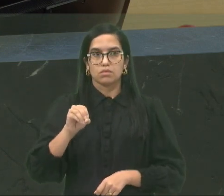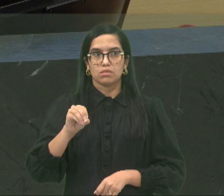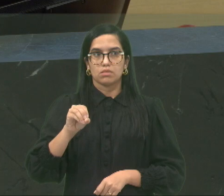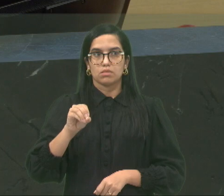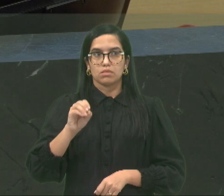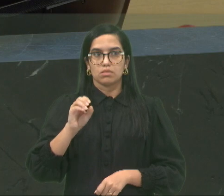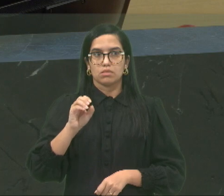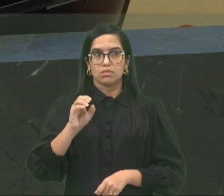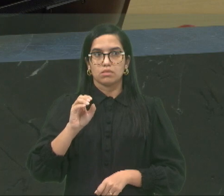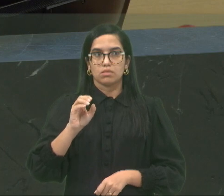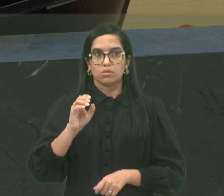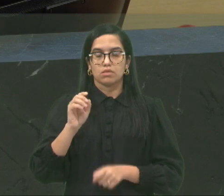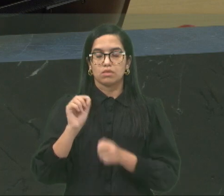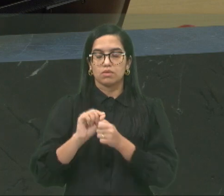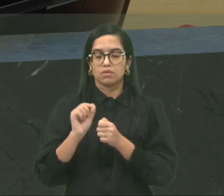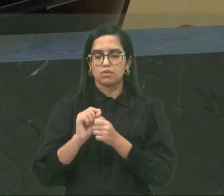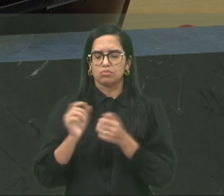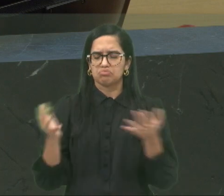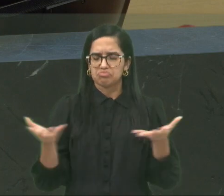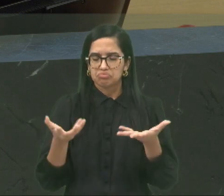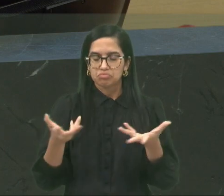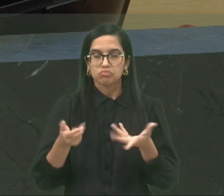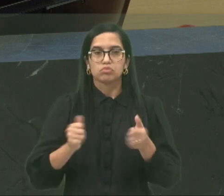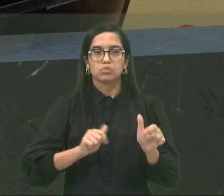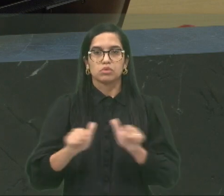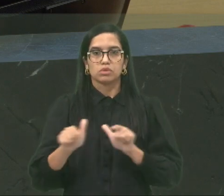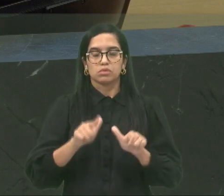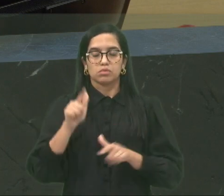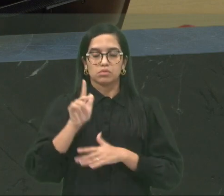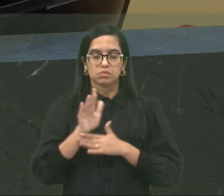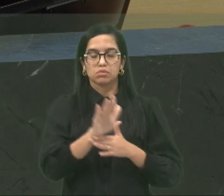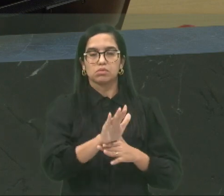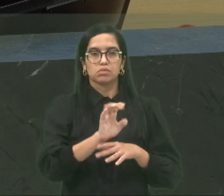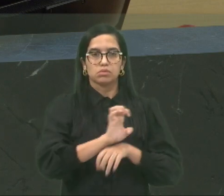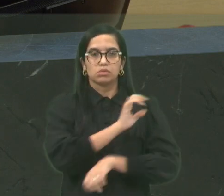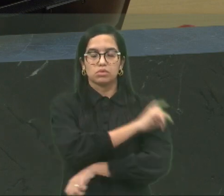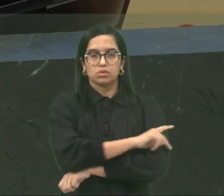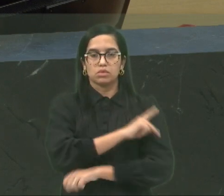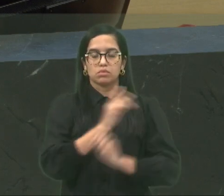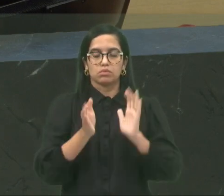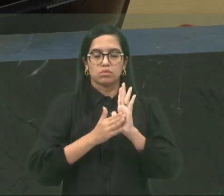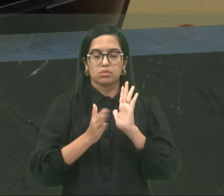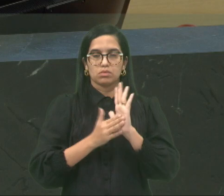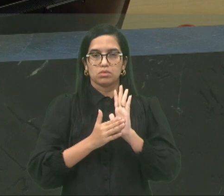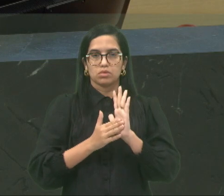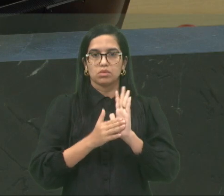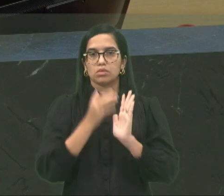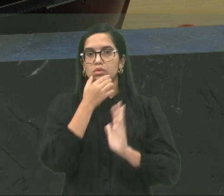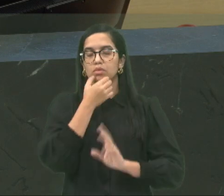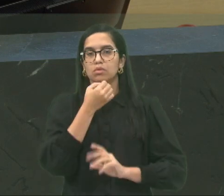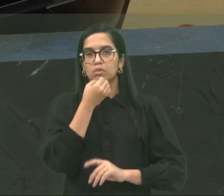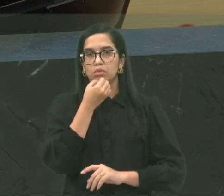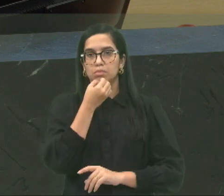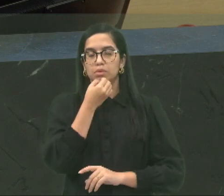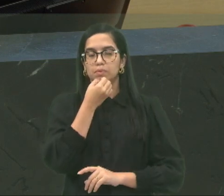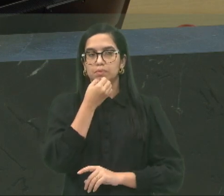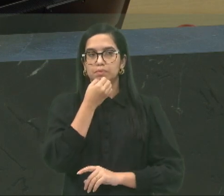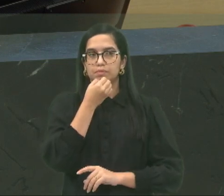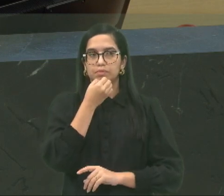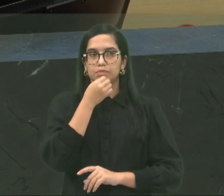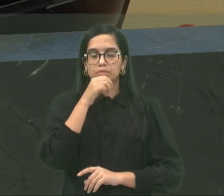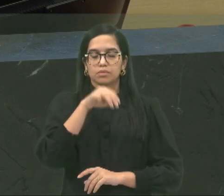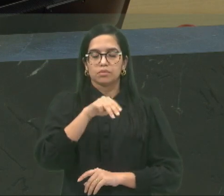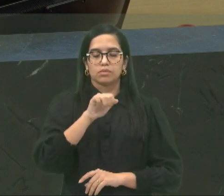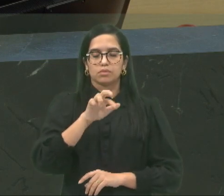pelos préstimos serviços em favor do Estado do Piauí, honraria proposta pelo senhor deputado Dr.